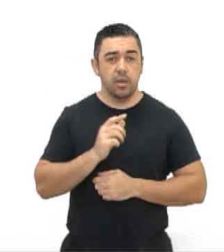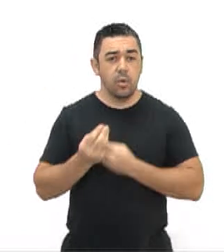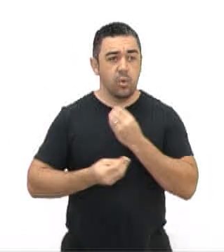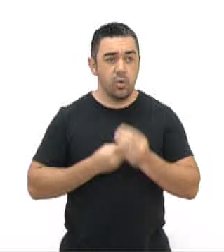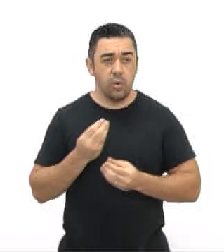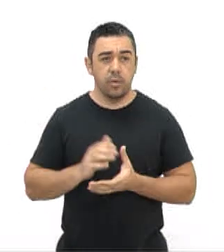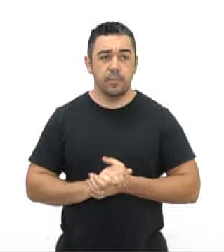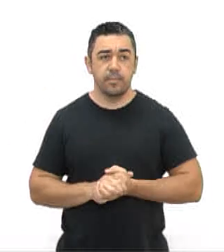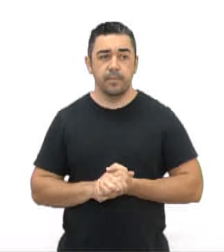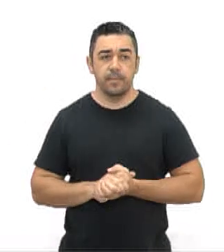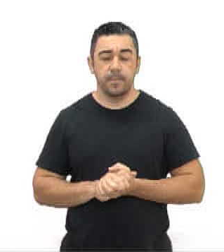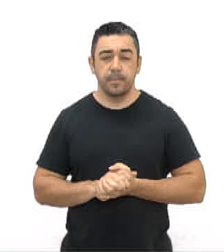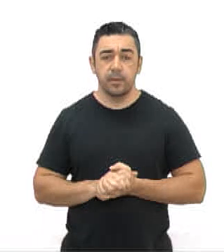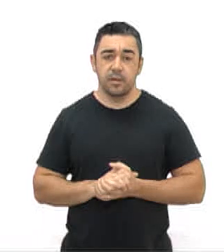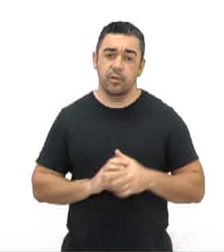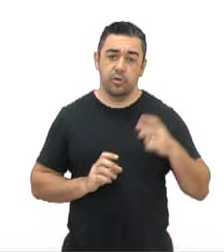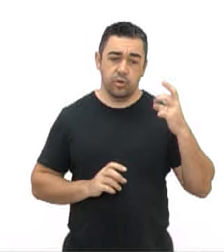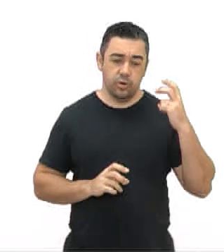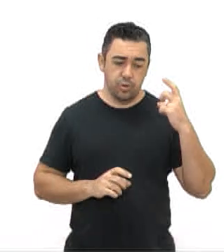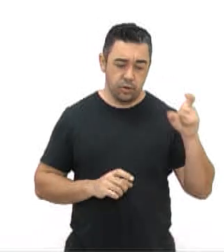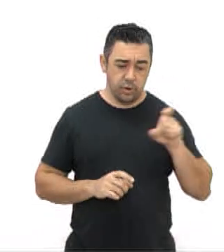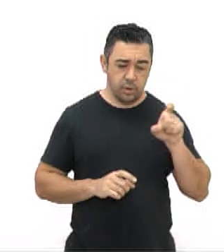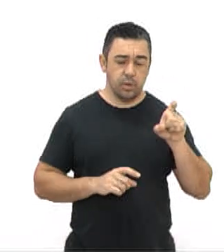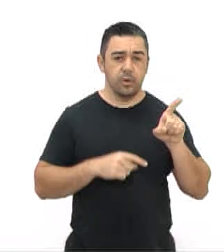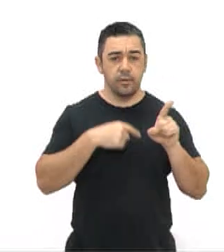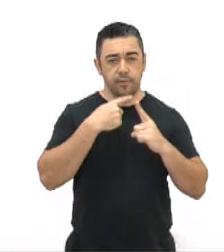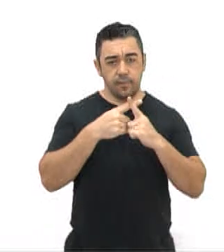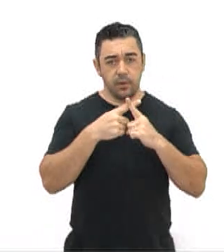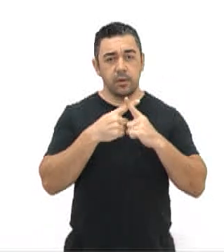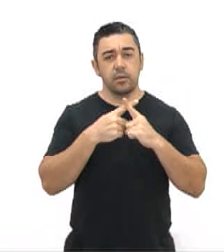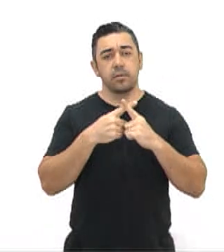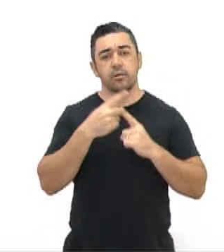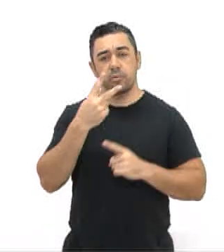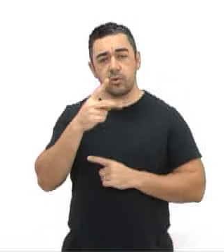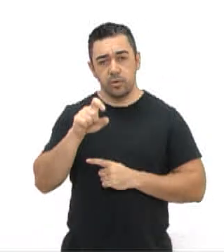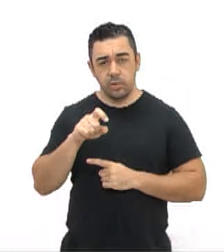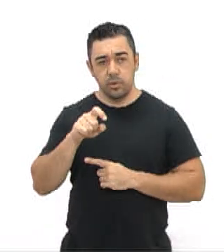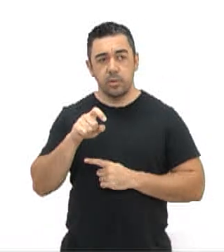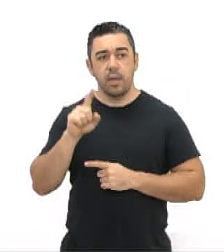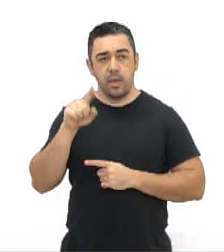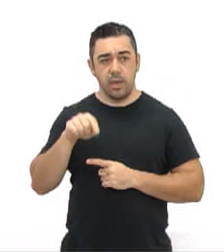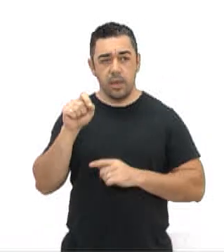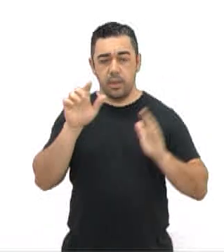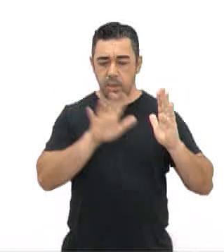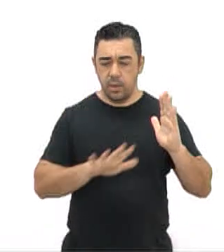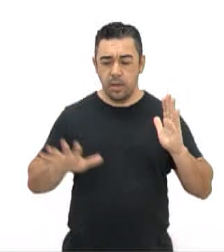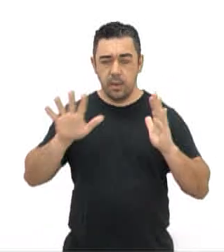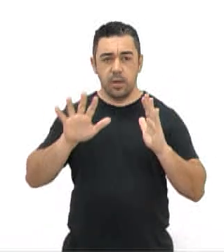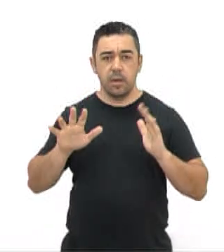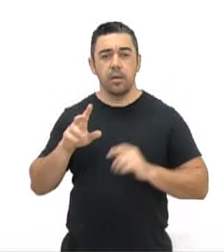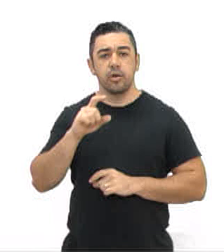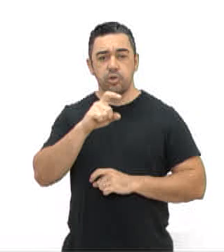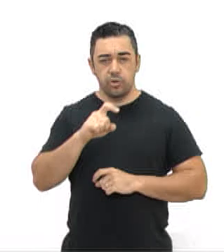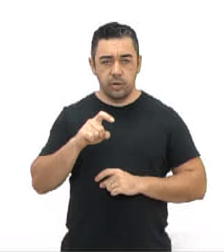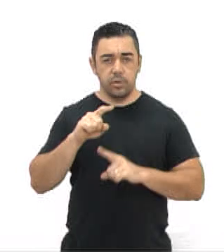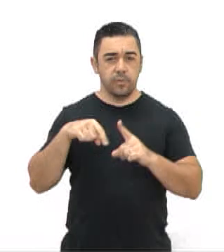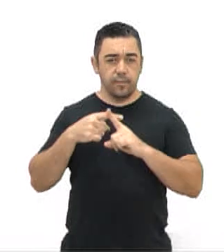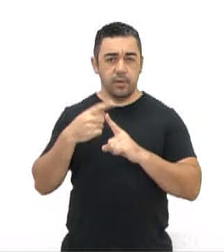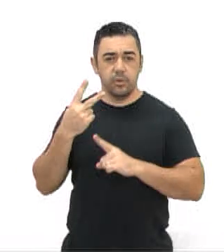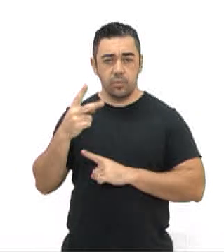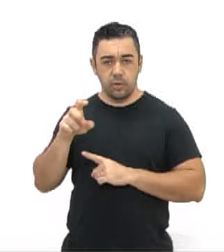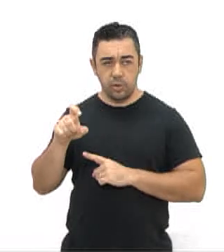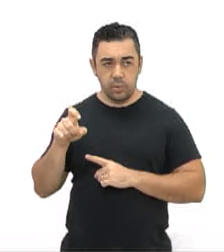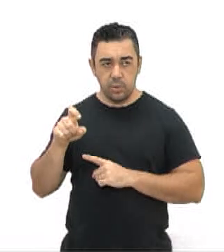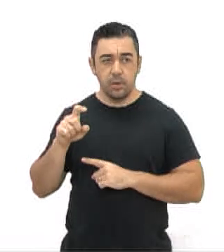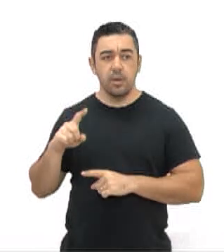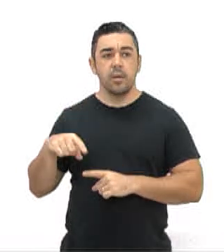seja, x vezes 2x mais y é igual à área da figura x vezes 2x